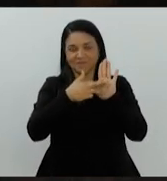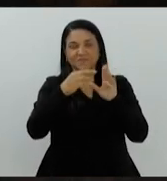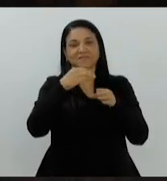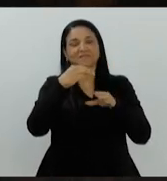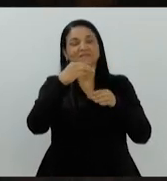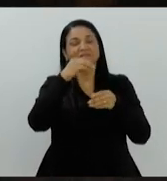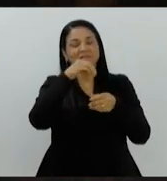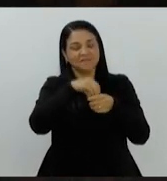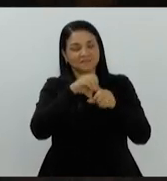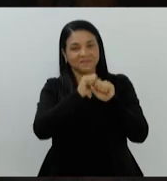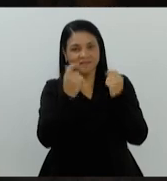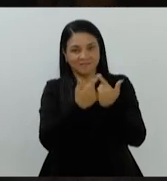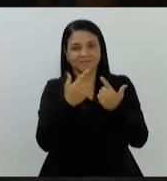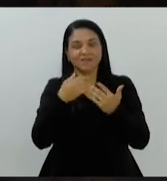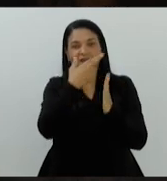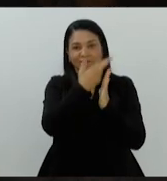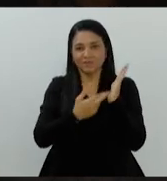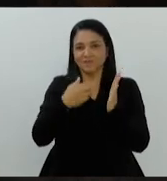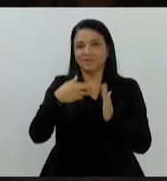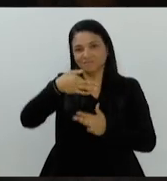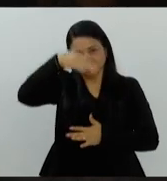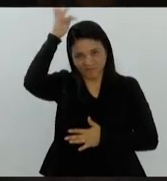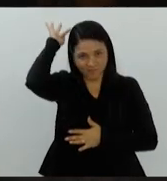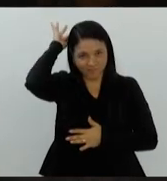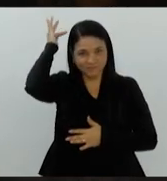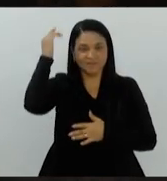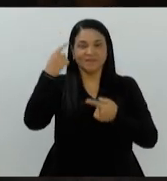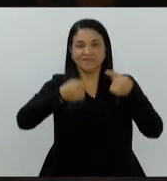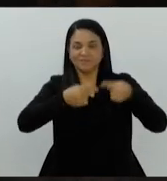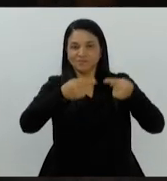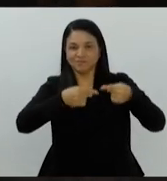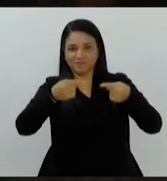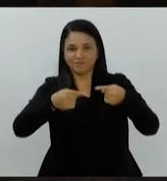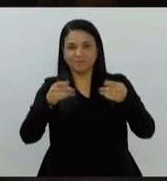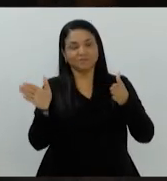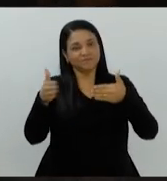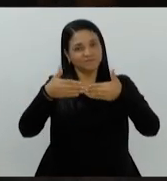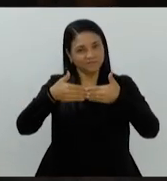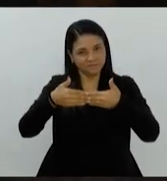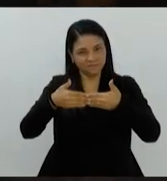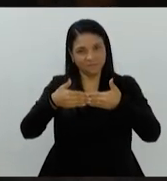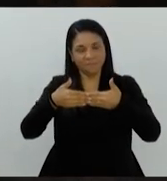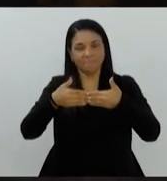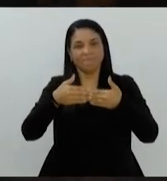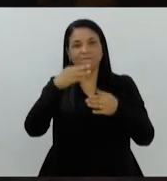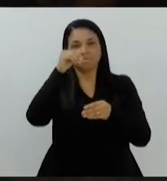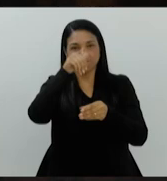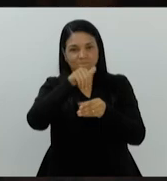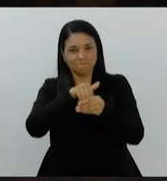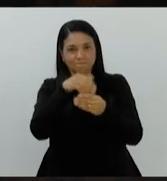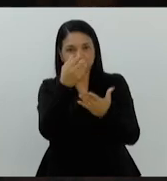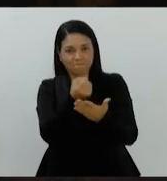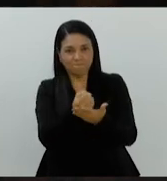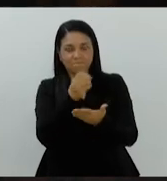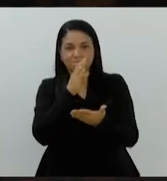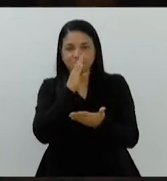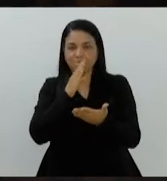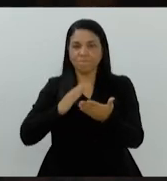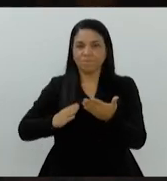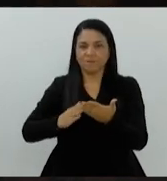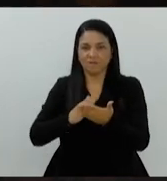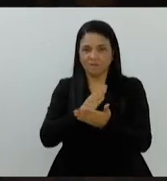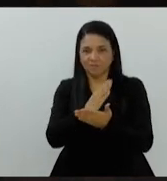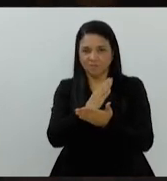Fred Pacheco. Em discussão, não havendo quem queira discutir, encerrada a discussão. Em votação, senhores que aprovam, permaneçam como